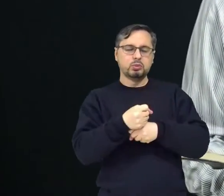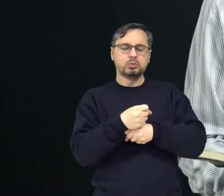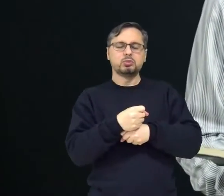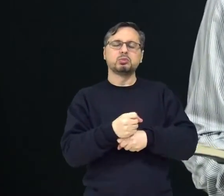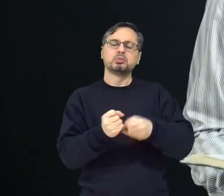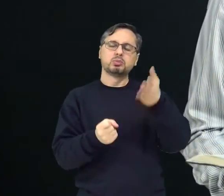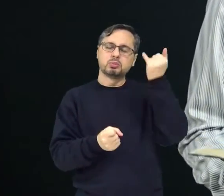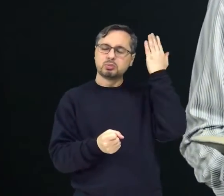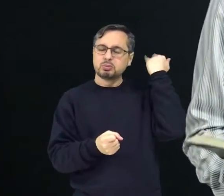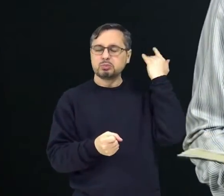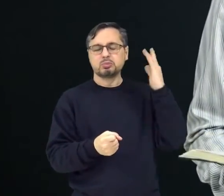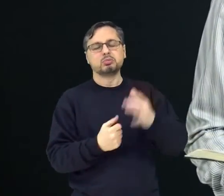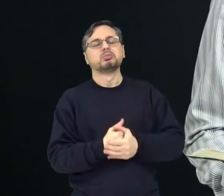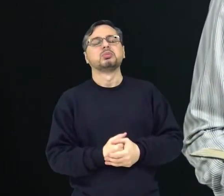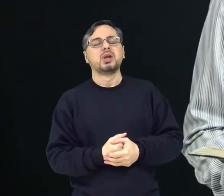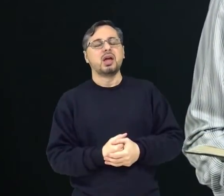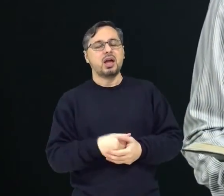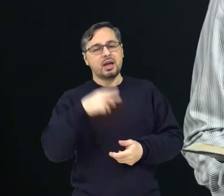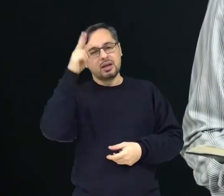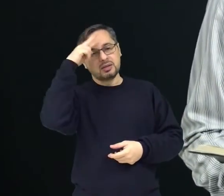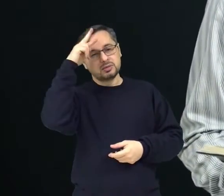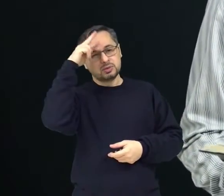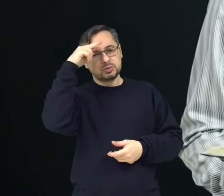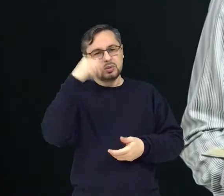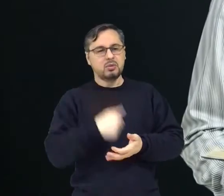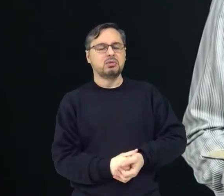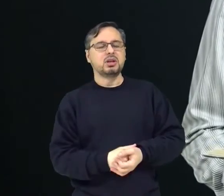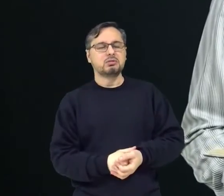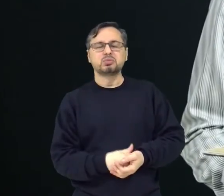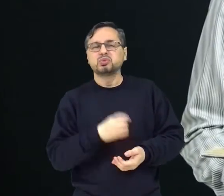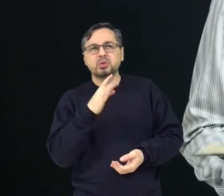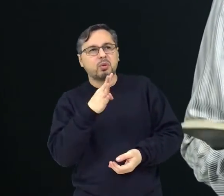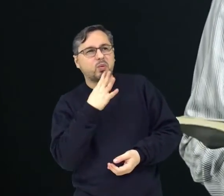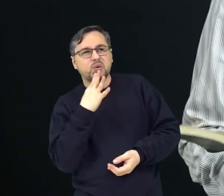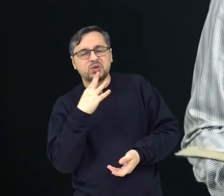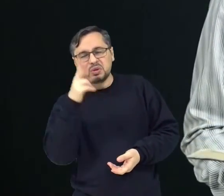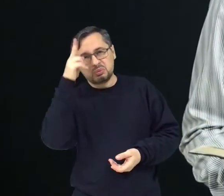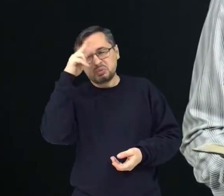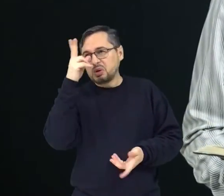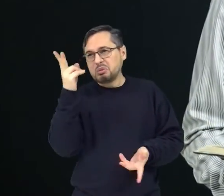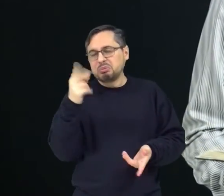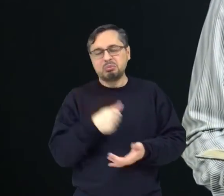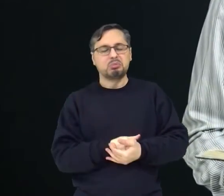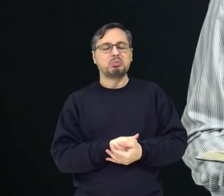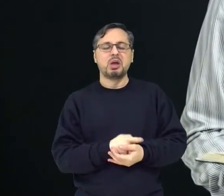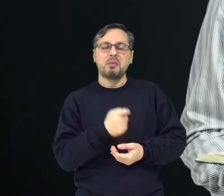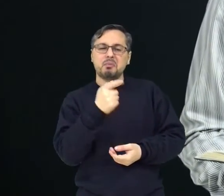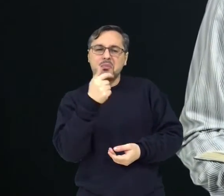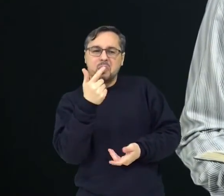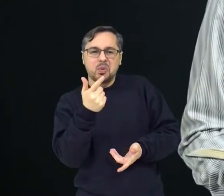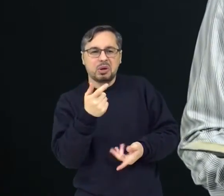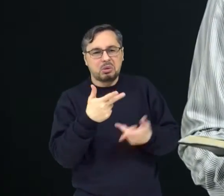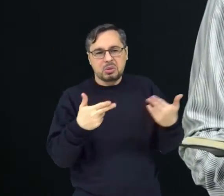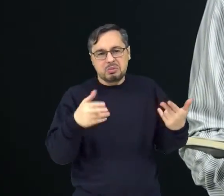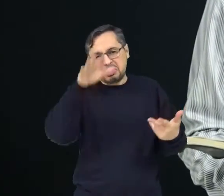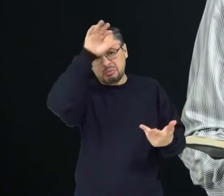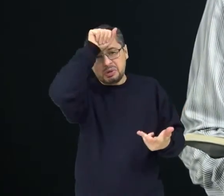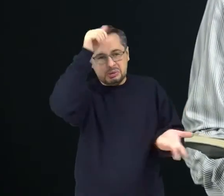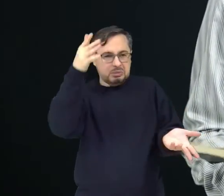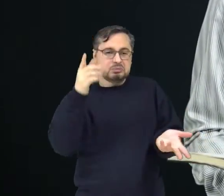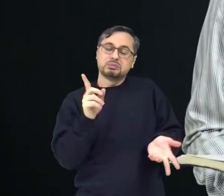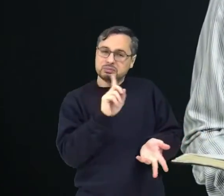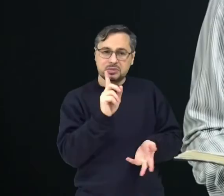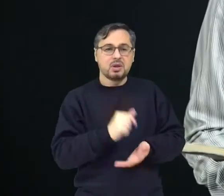só, literal e crua, há pouca aplicação. Mas a Bíblia não tem pouca aplicação. Não é um livro que